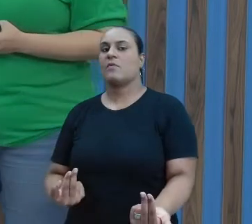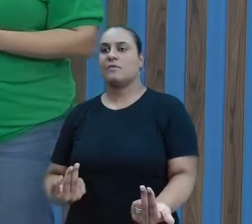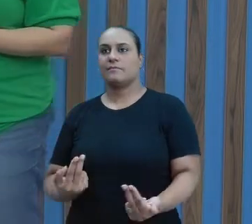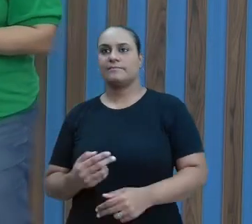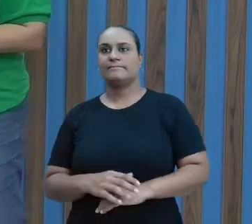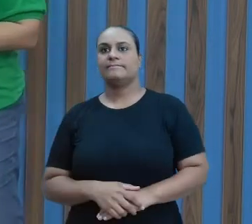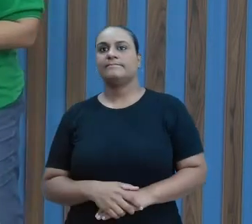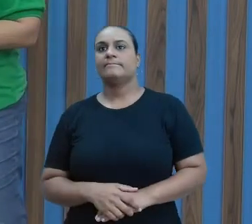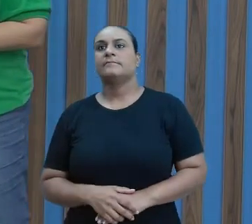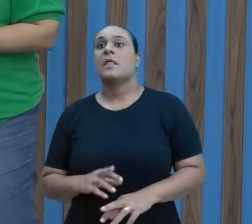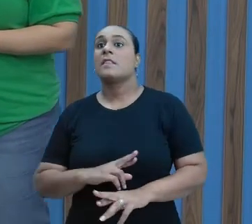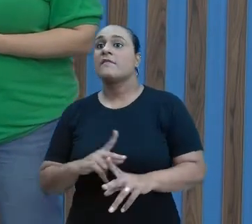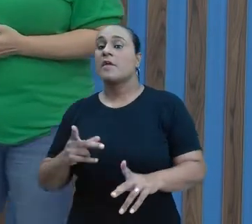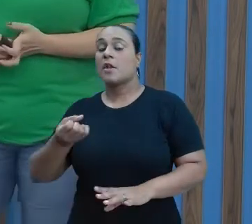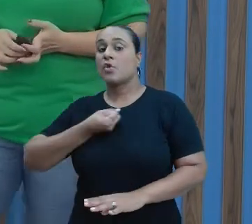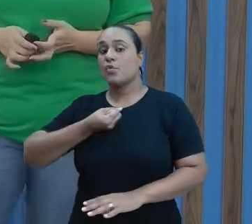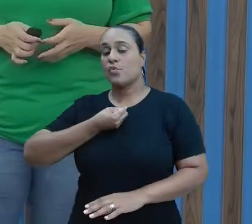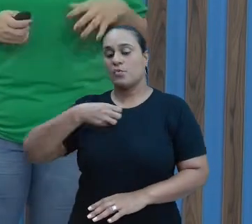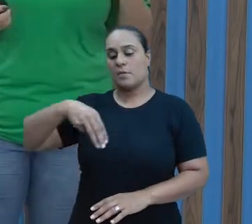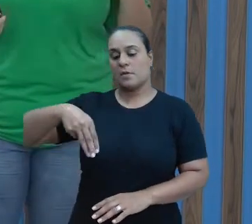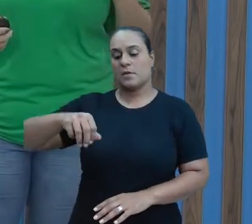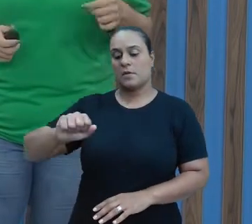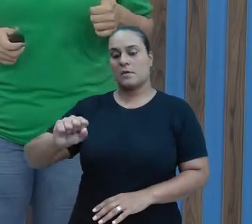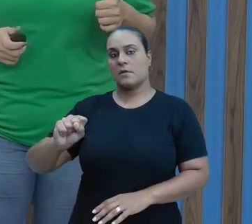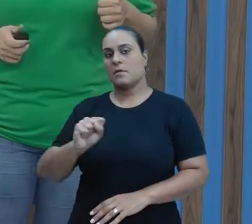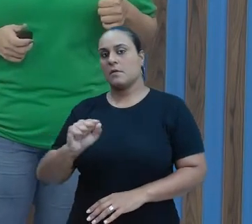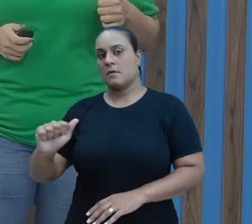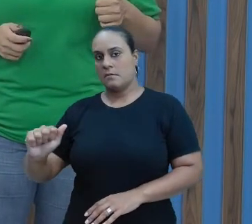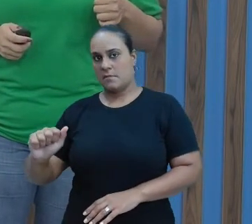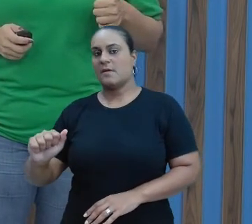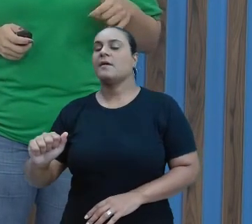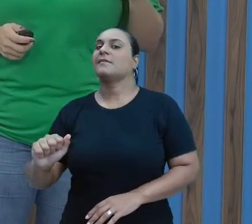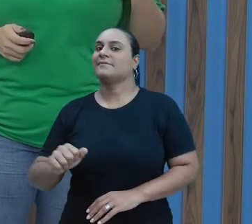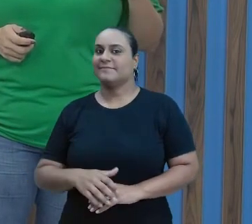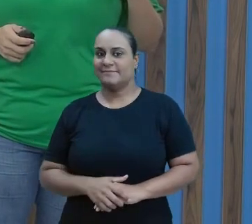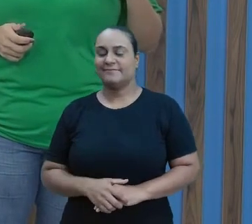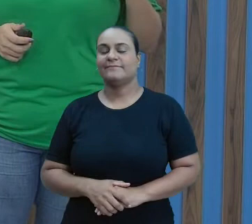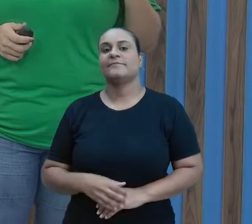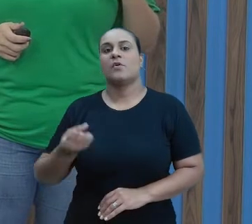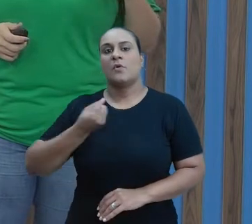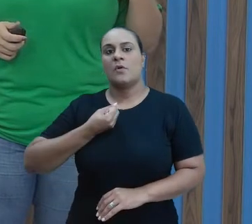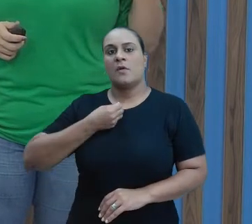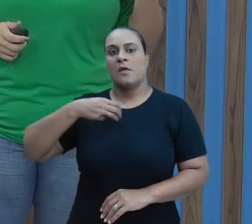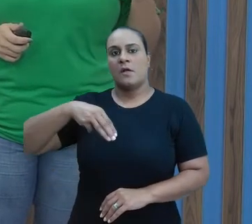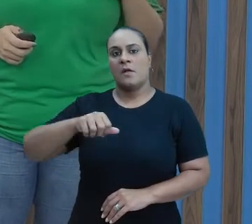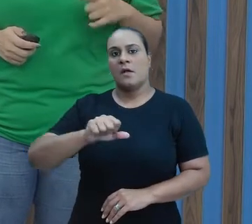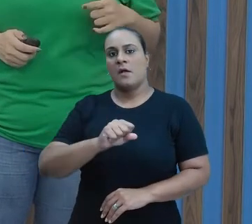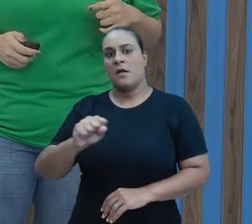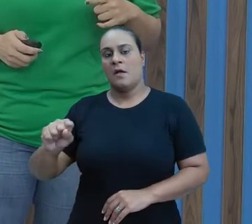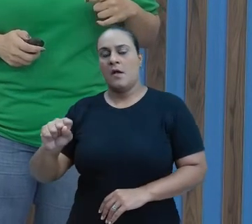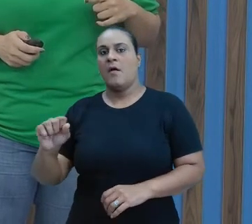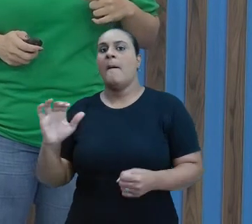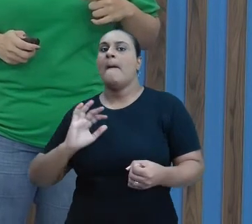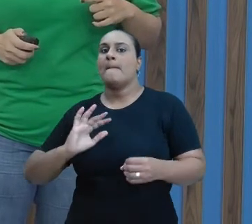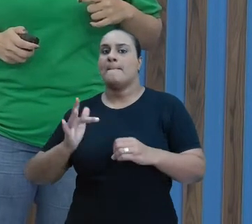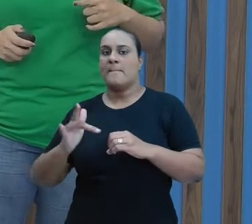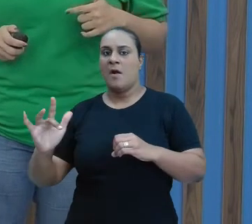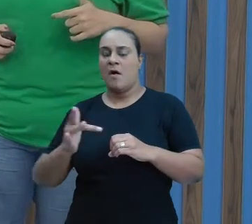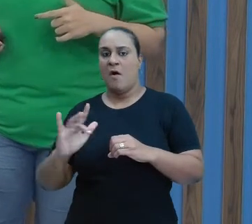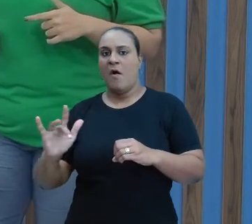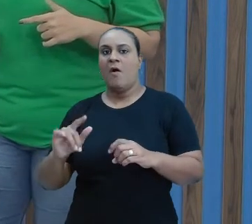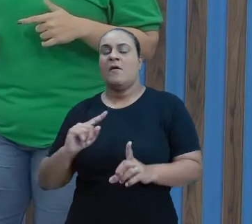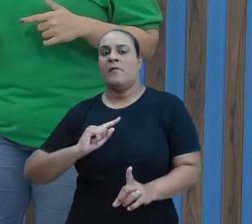gente? Diferentes números de massa, foi o que a gente viu aí, né? Número de massa é o que mesmo? Prótons mais